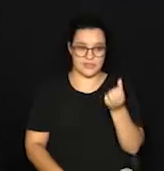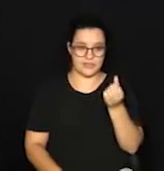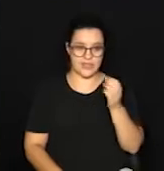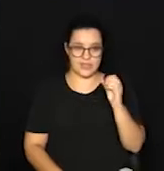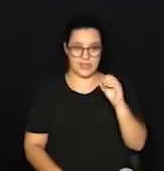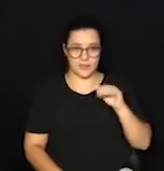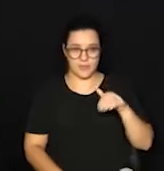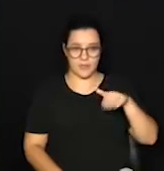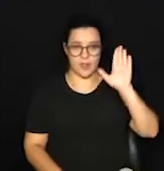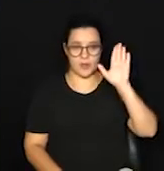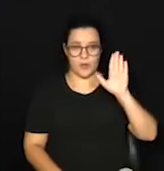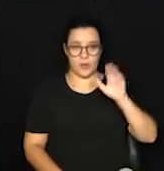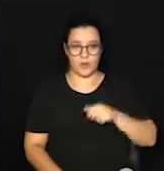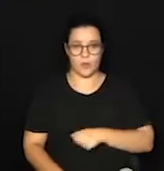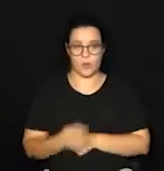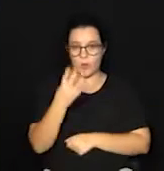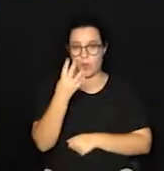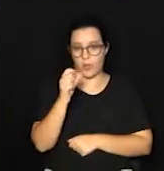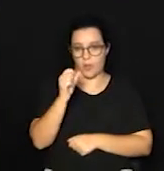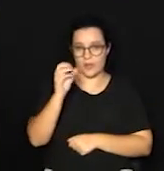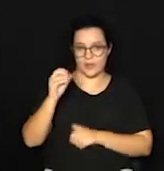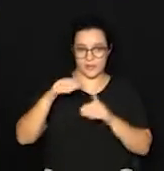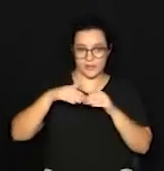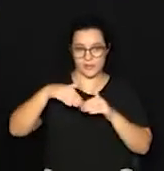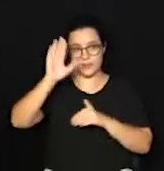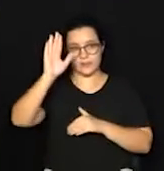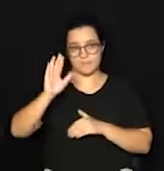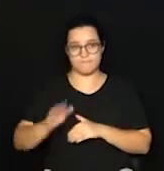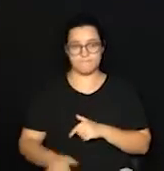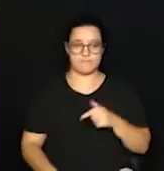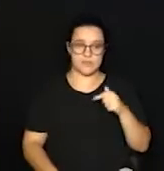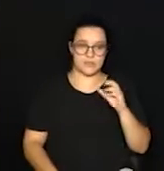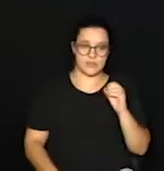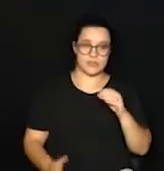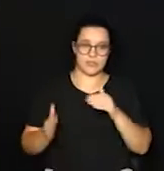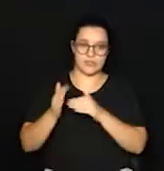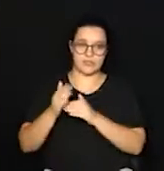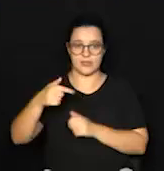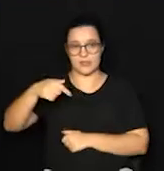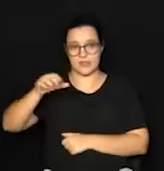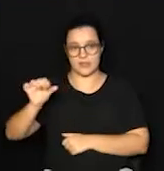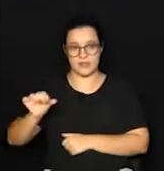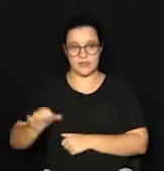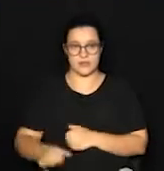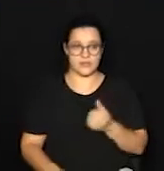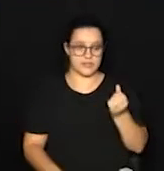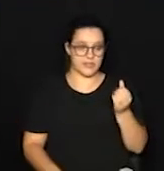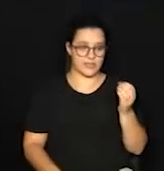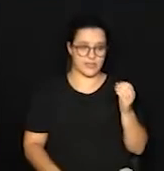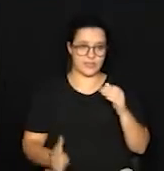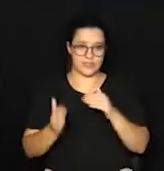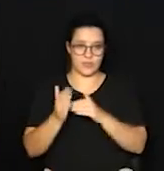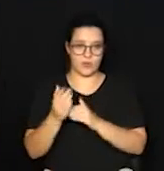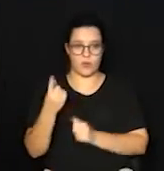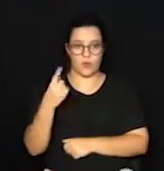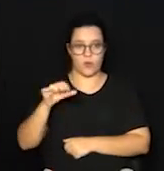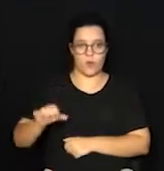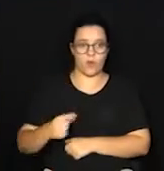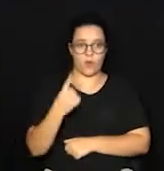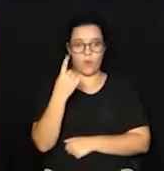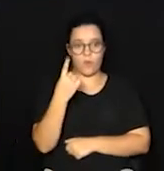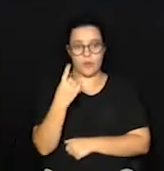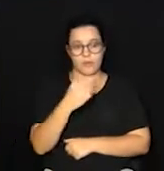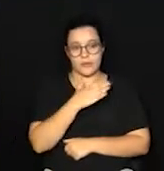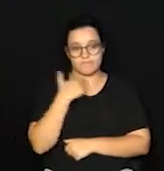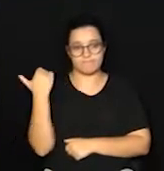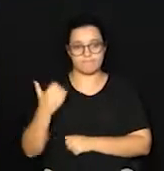anos, 4 maiores de 80, 1 entre 70 e 79, 2 entre 60 e 69 e apenas uma